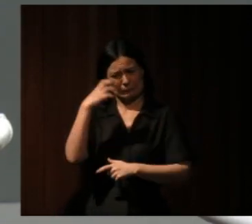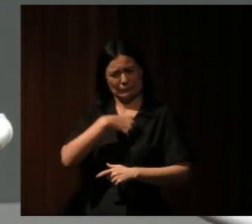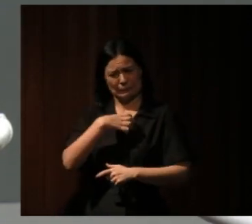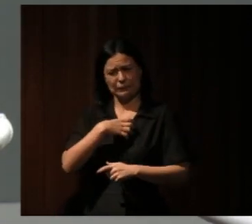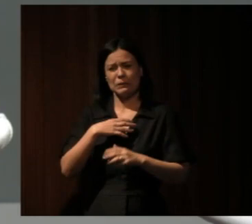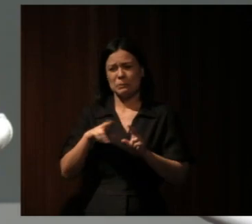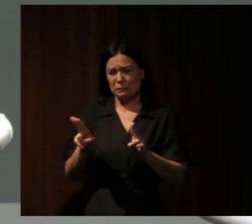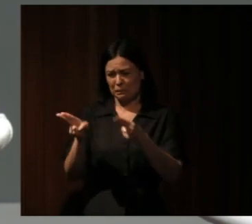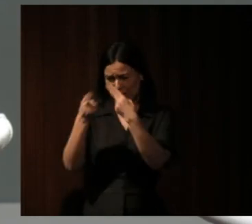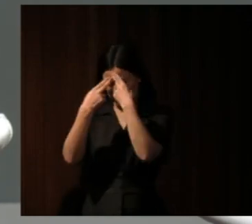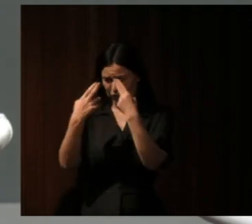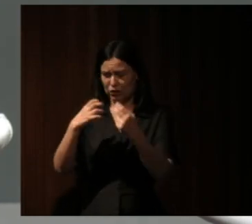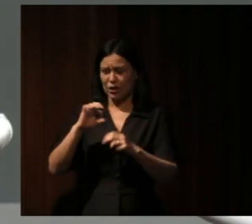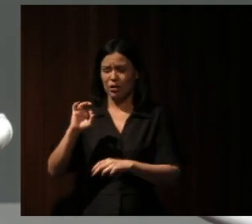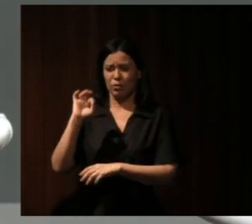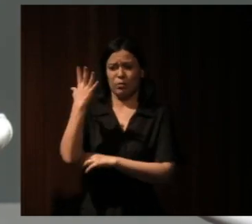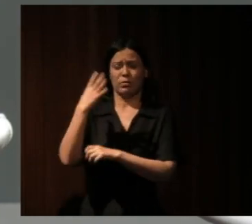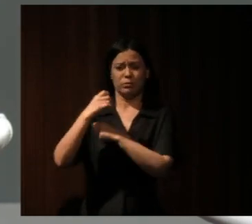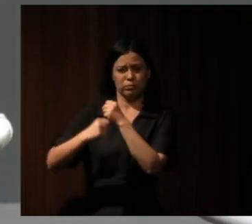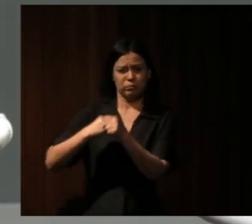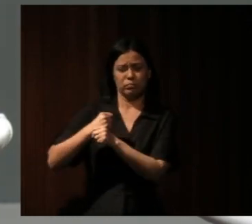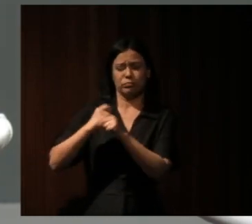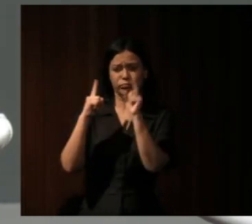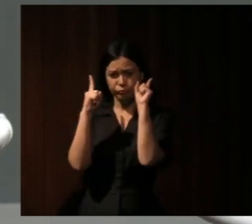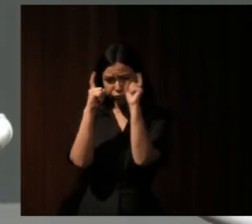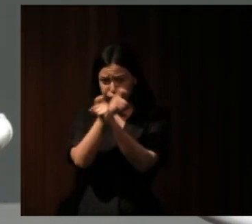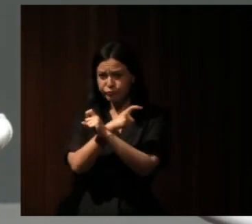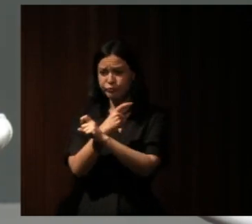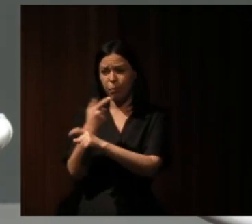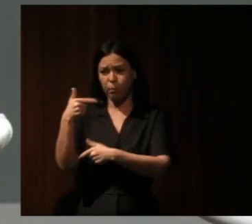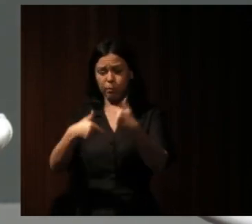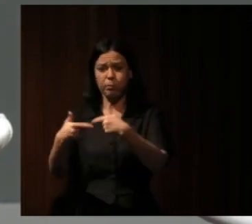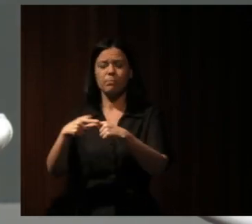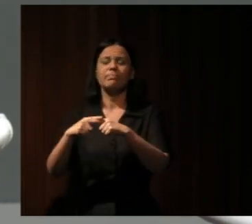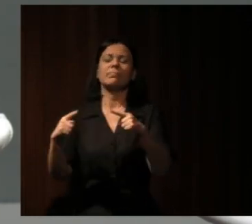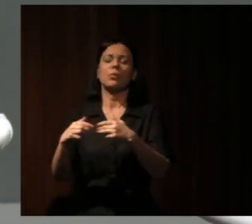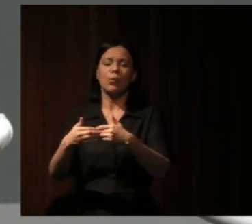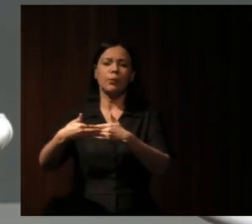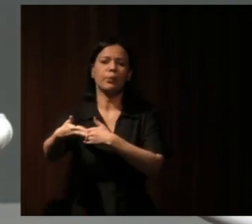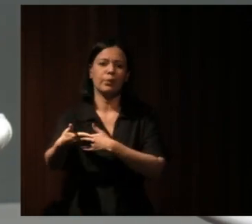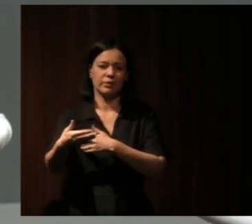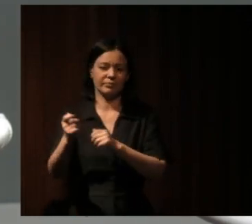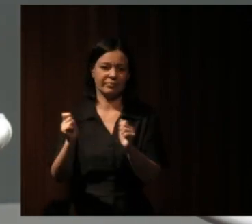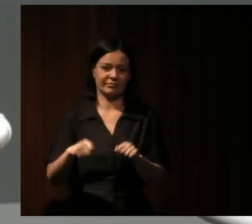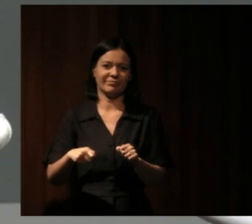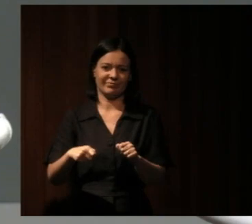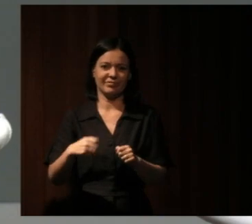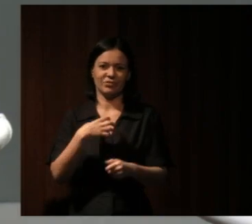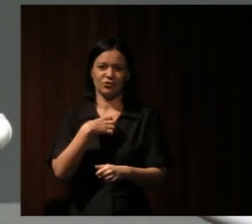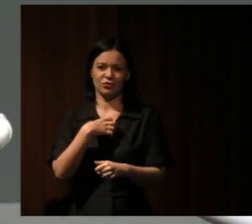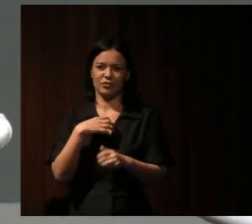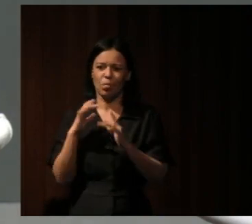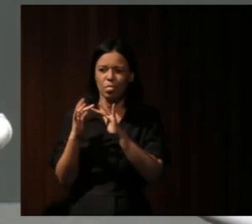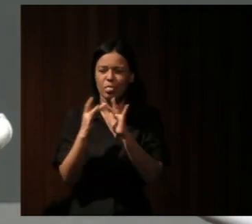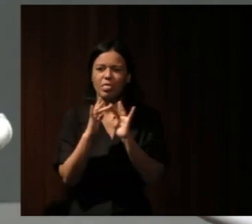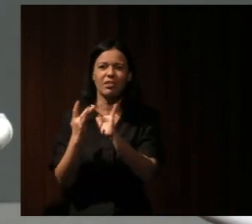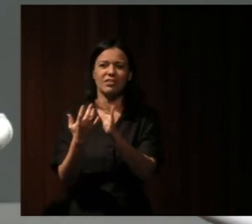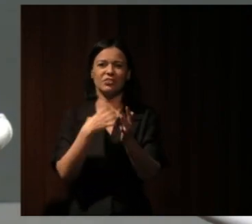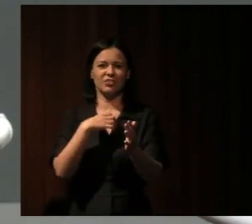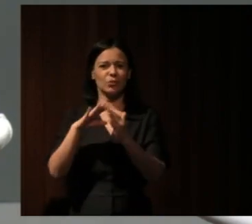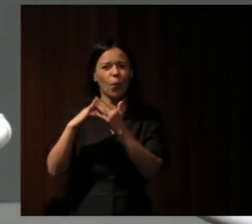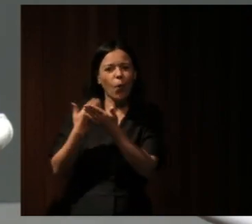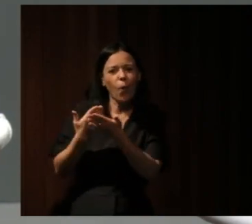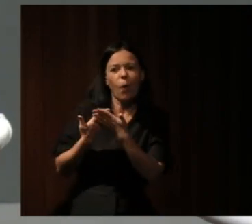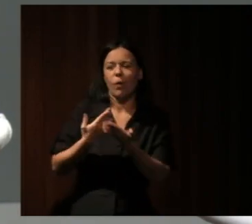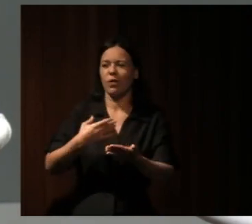todo aquele drama aquele terror que aconteceu com eles naquele ano lá e na verdade estavam até muito mais conectados com o colégio conectados com